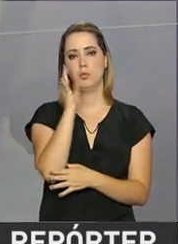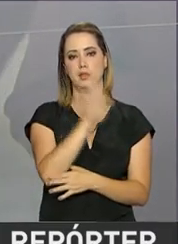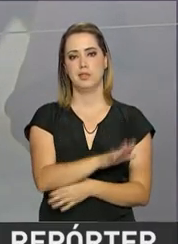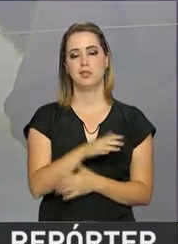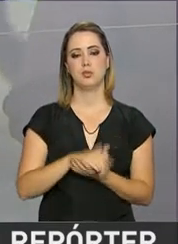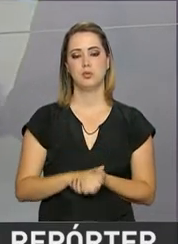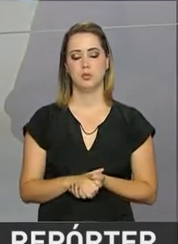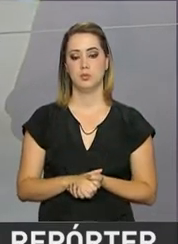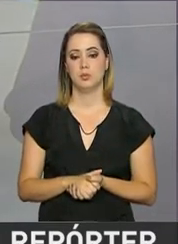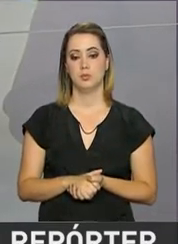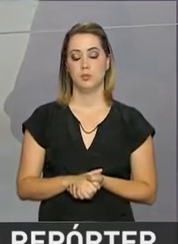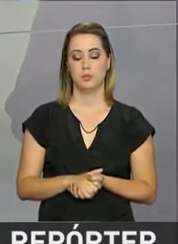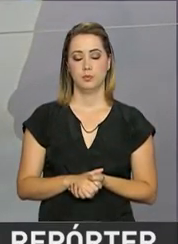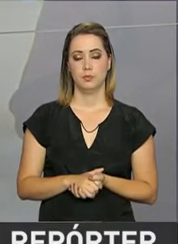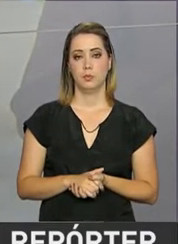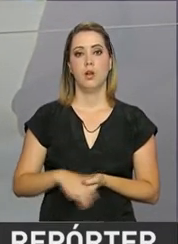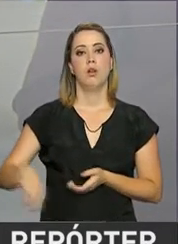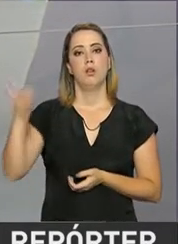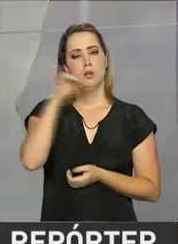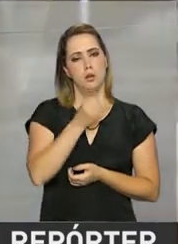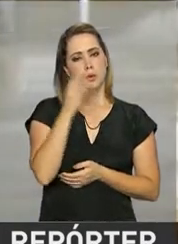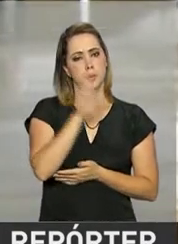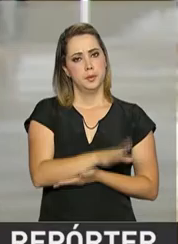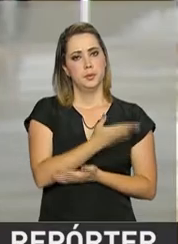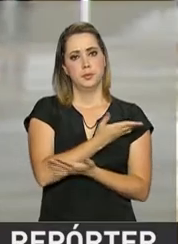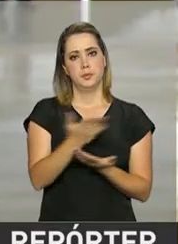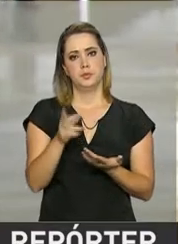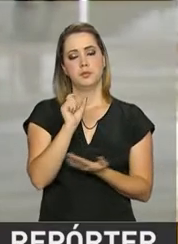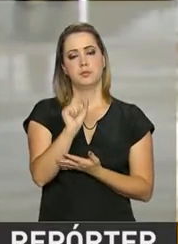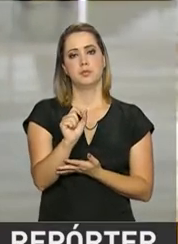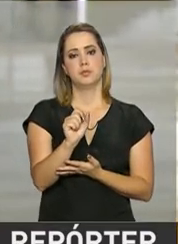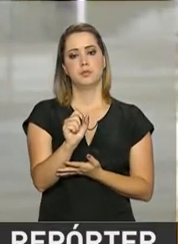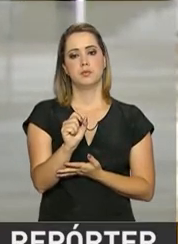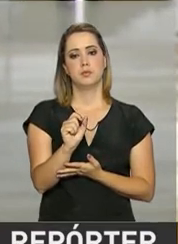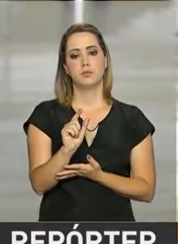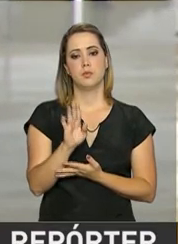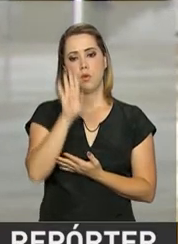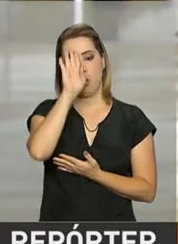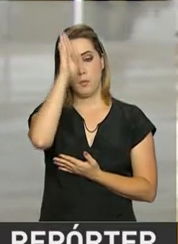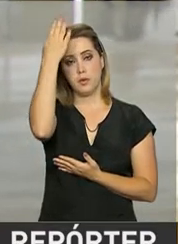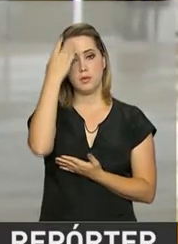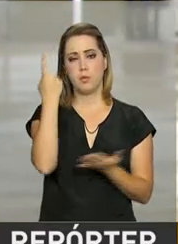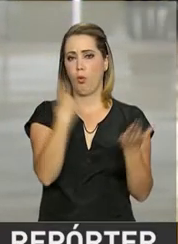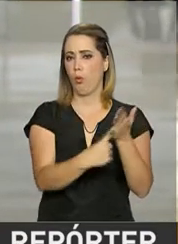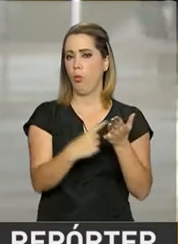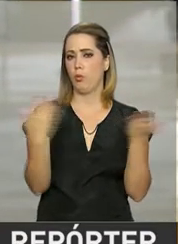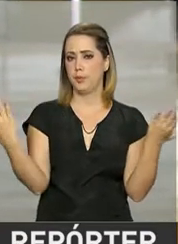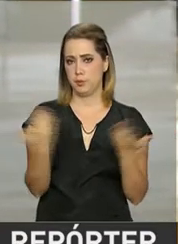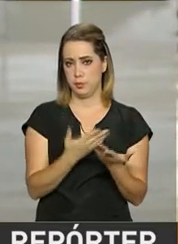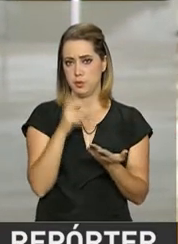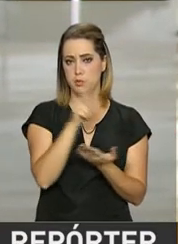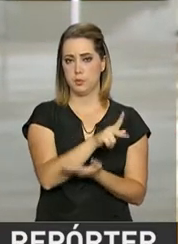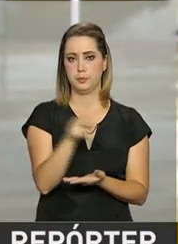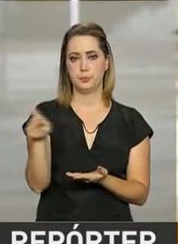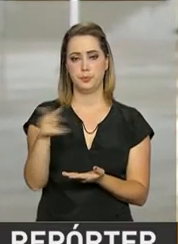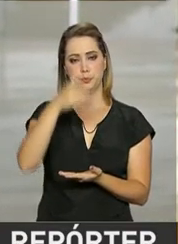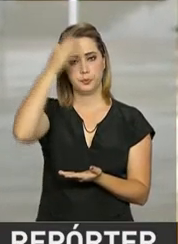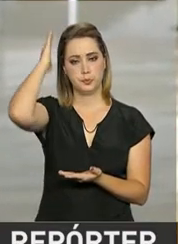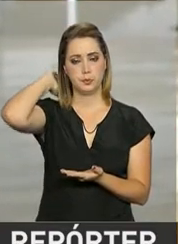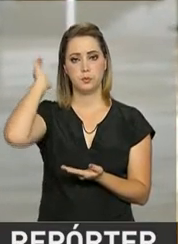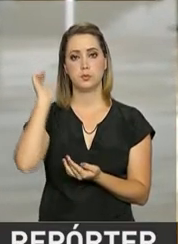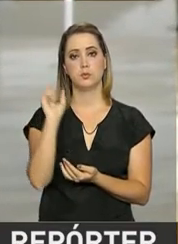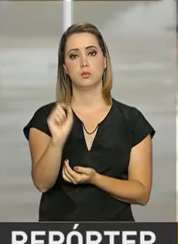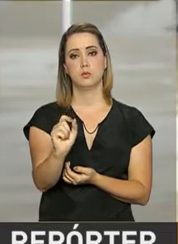você. Olá, Roberto, boa tarde. Olha, Roberto, o principal compromisso na agenda do presidente Michel Temer na tarde